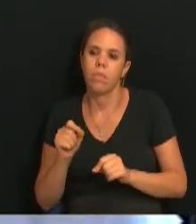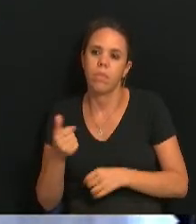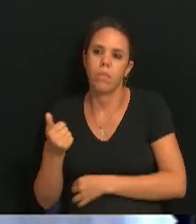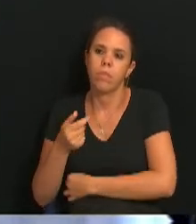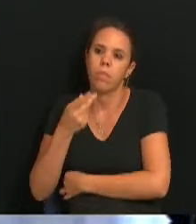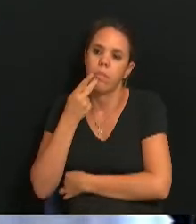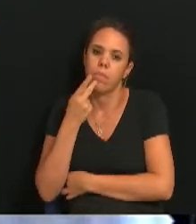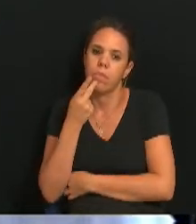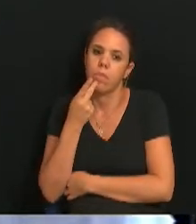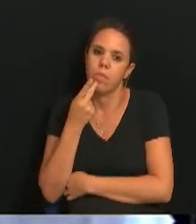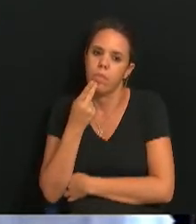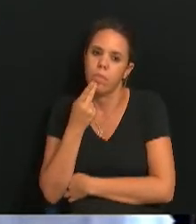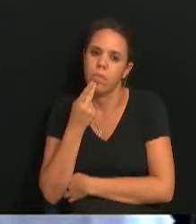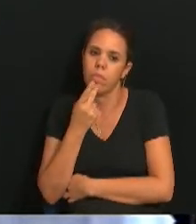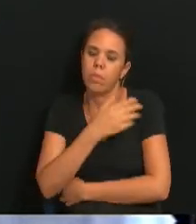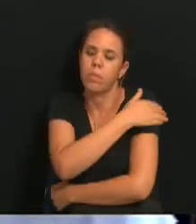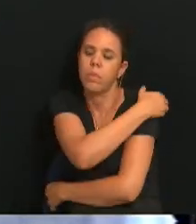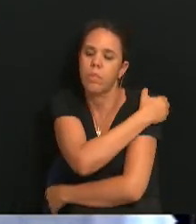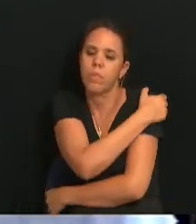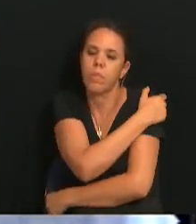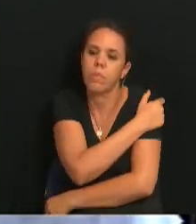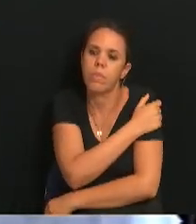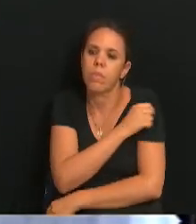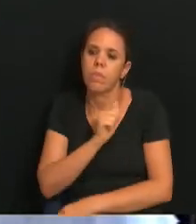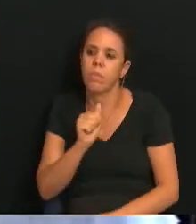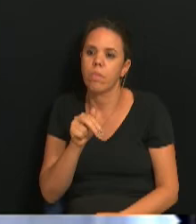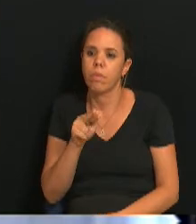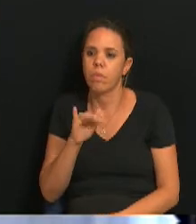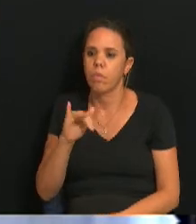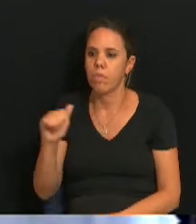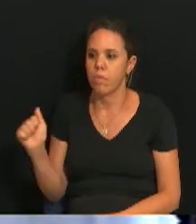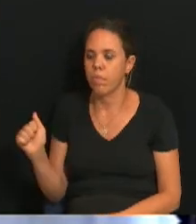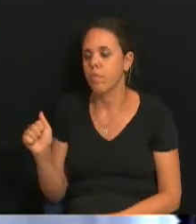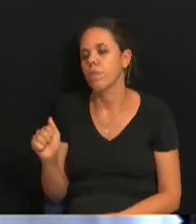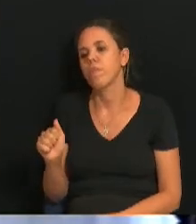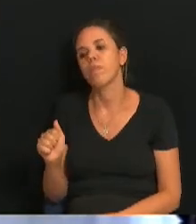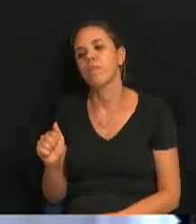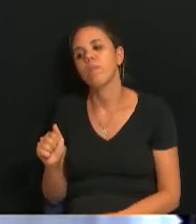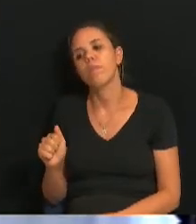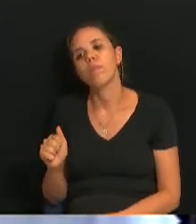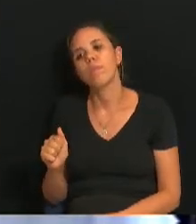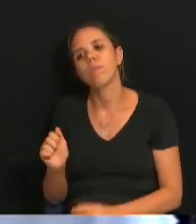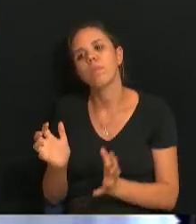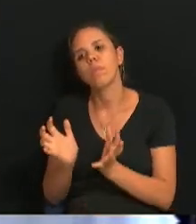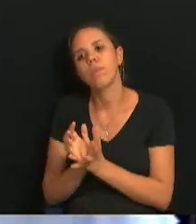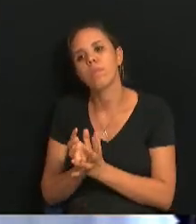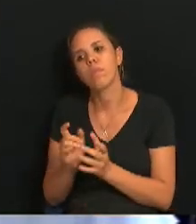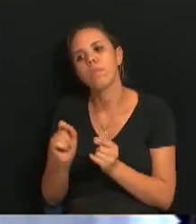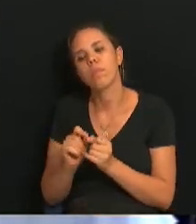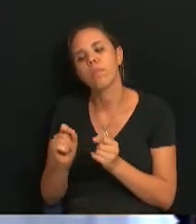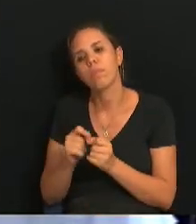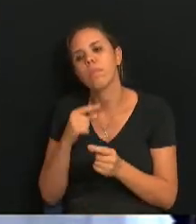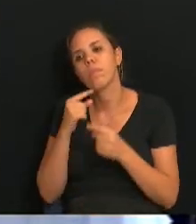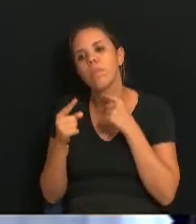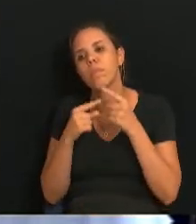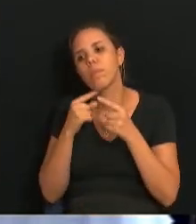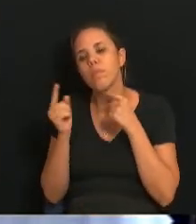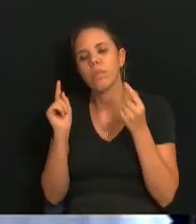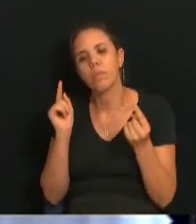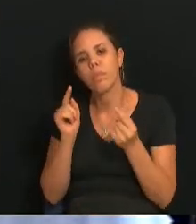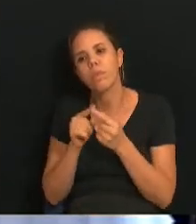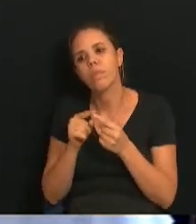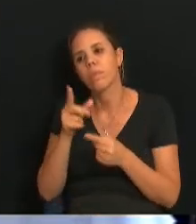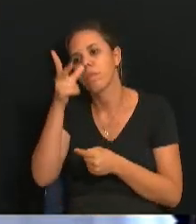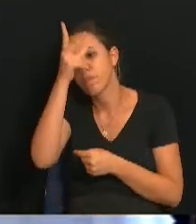que se coaduna aqui com o que a Andréia pontuou. Essa comissão tem que fazer um questionamento bastante objetivo para a